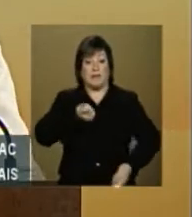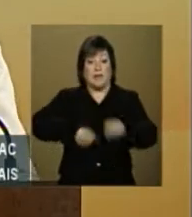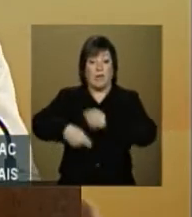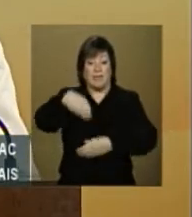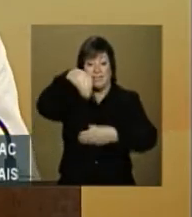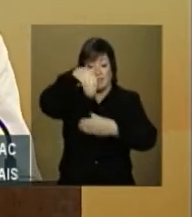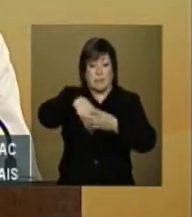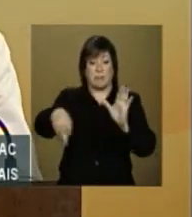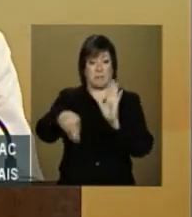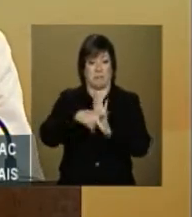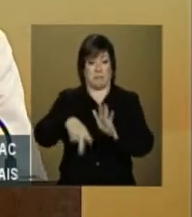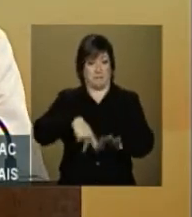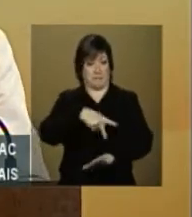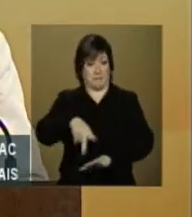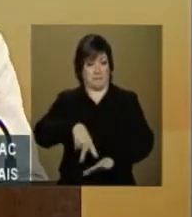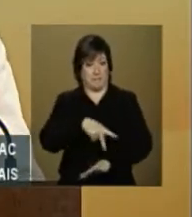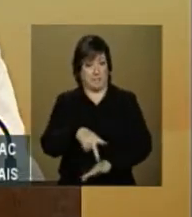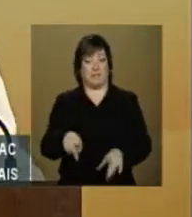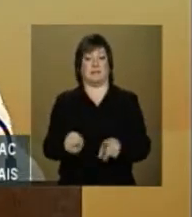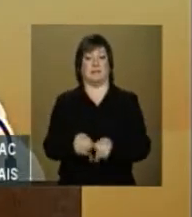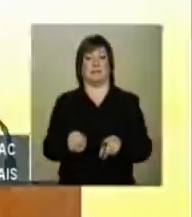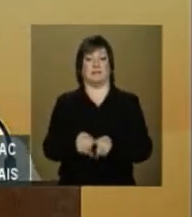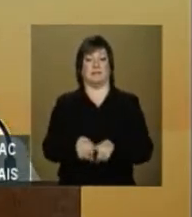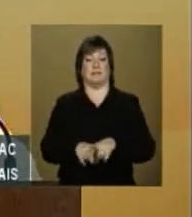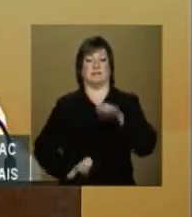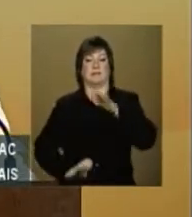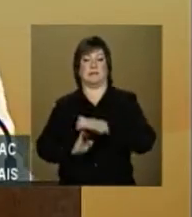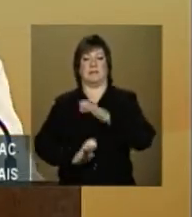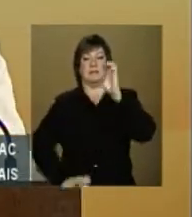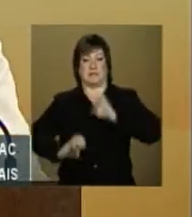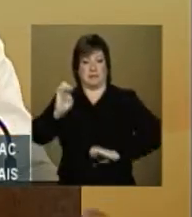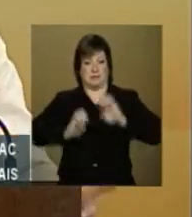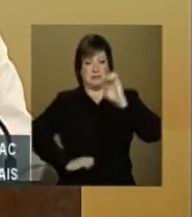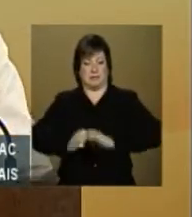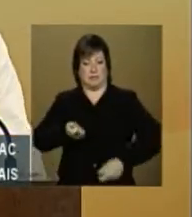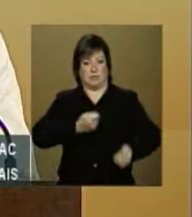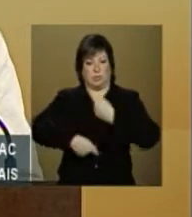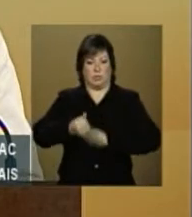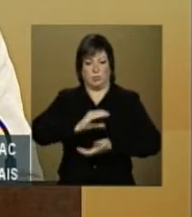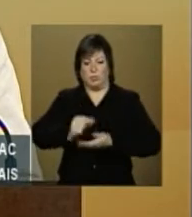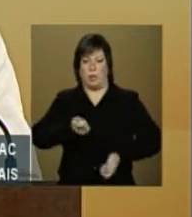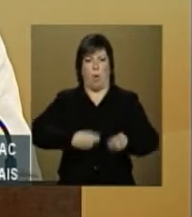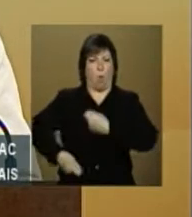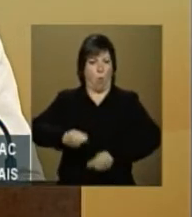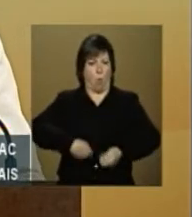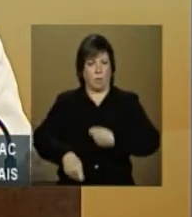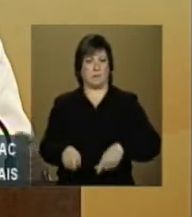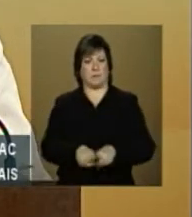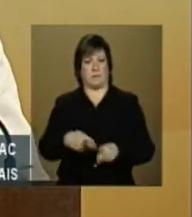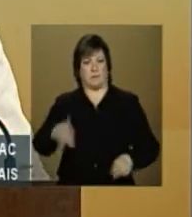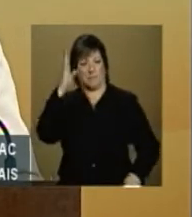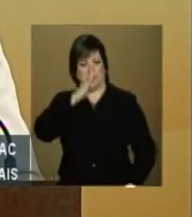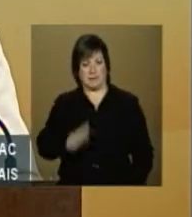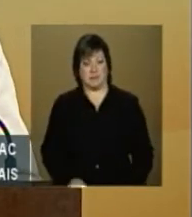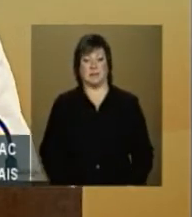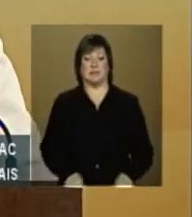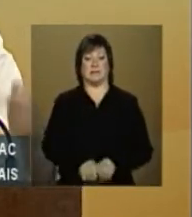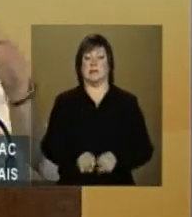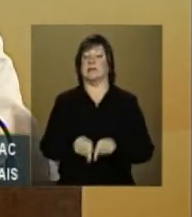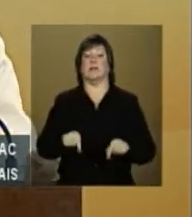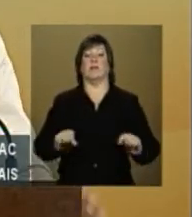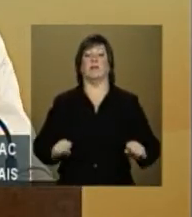interno brasileiro, do empreendedorismo dos empresários brasileiros e aquela